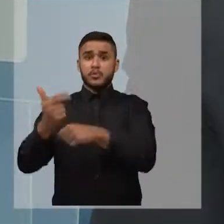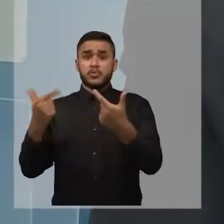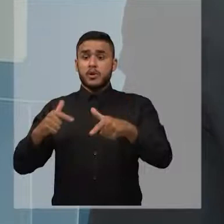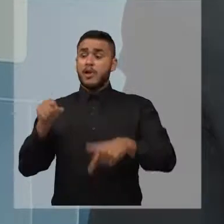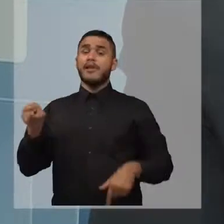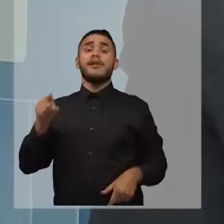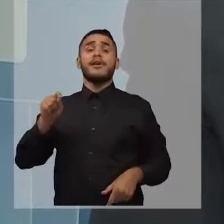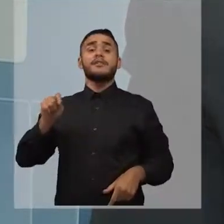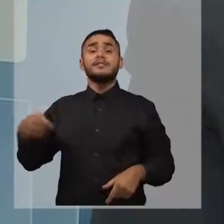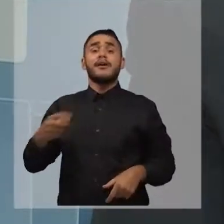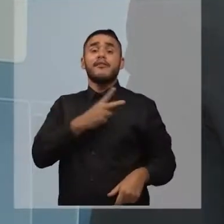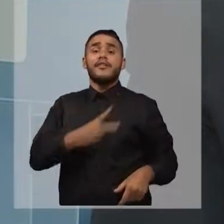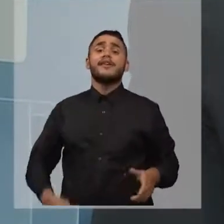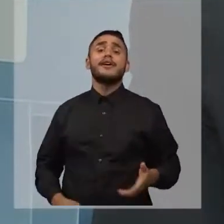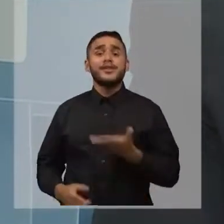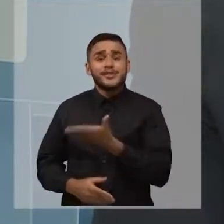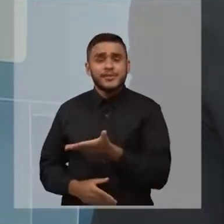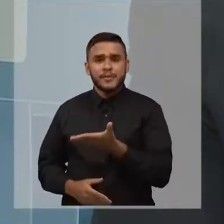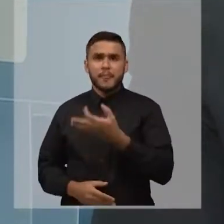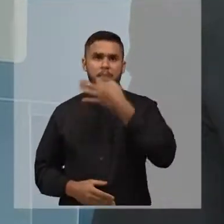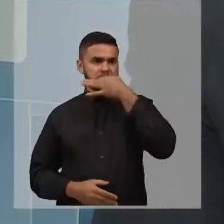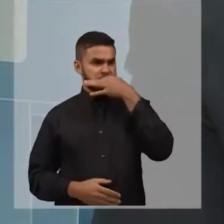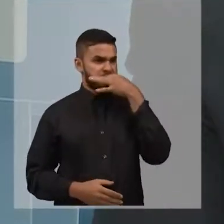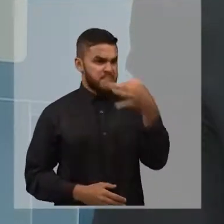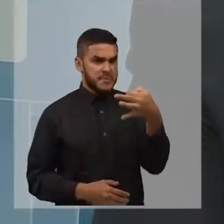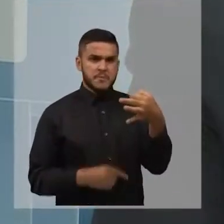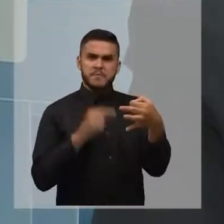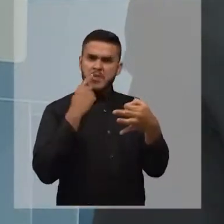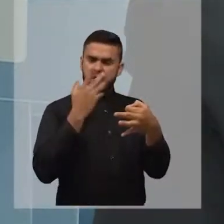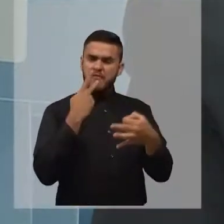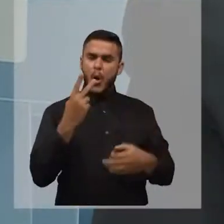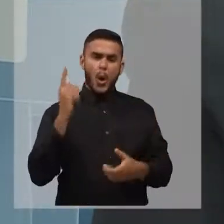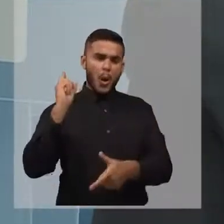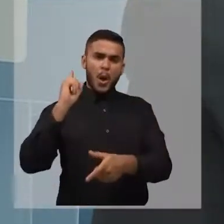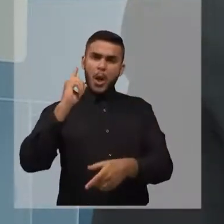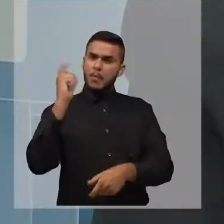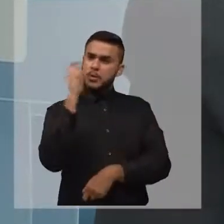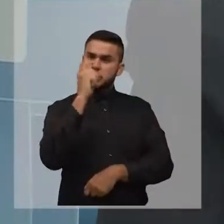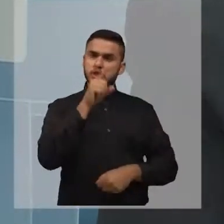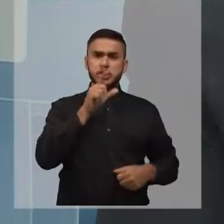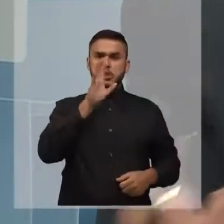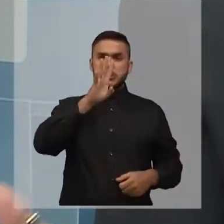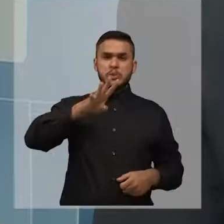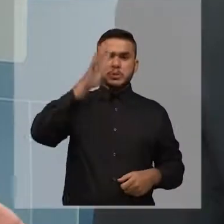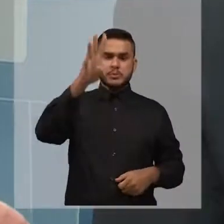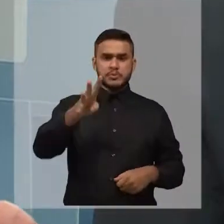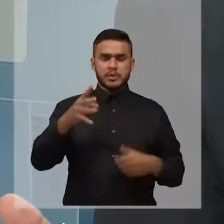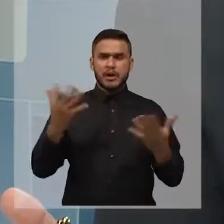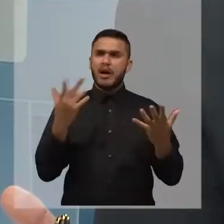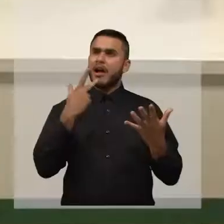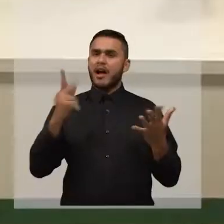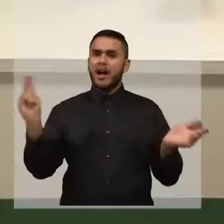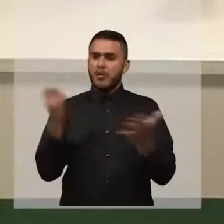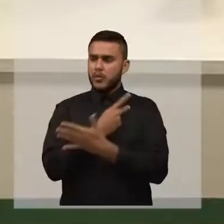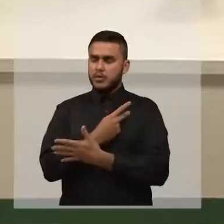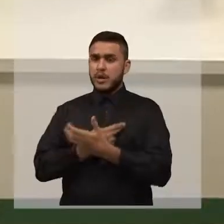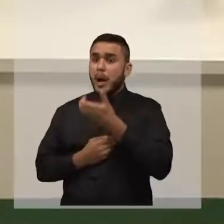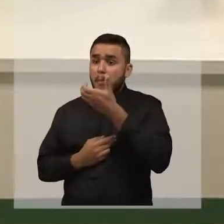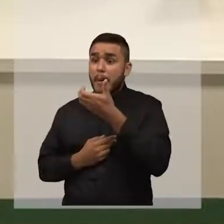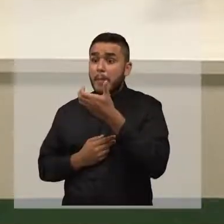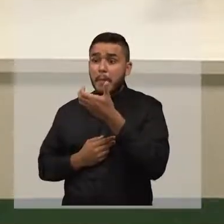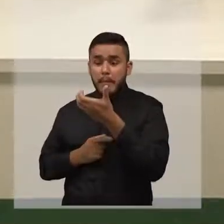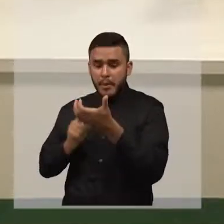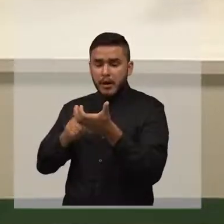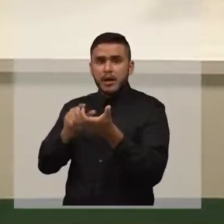de Janeiro, dá o pitaco e vazar um áudio do presidente da República, Luiz. Não pode. Isso aí, meu